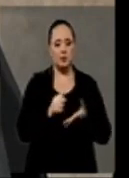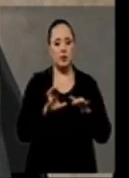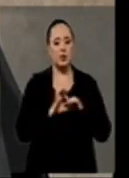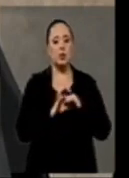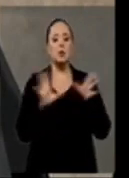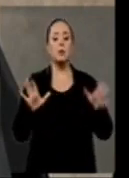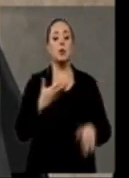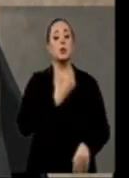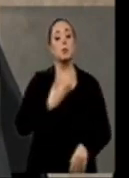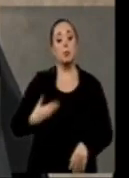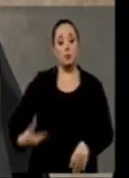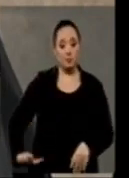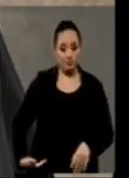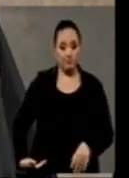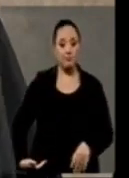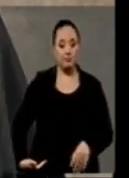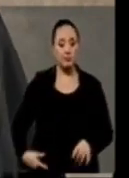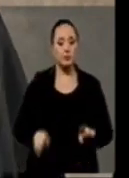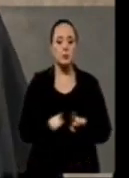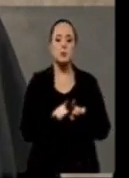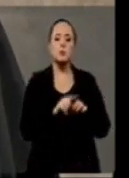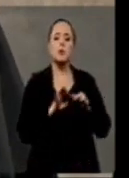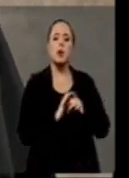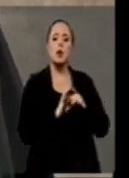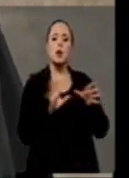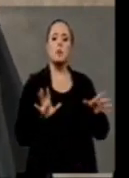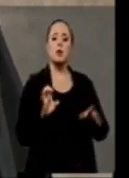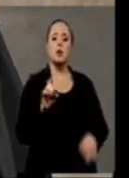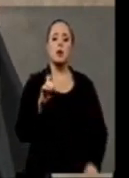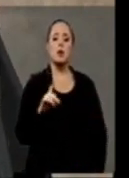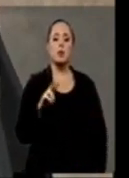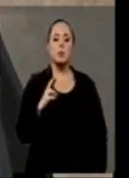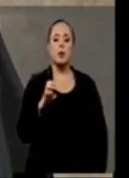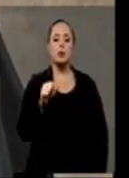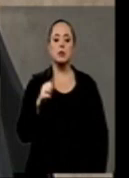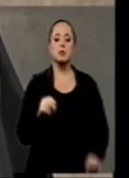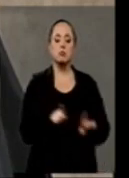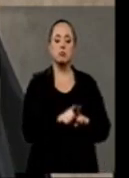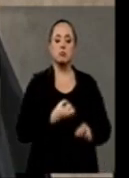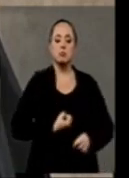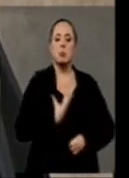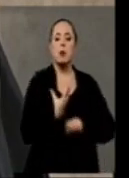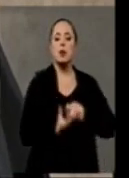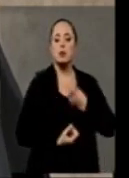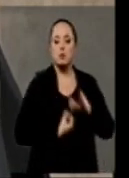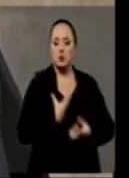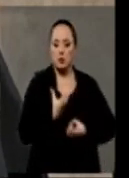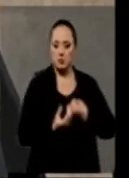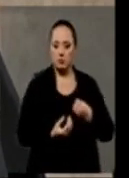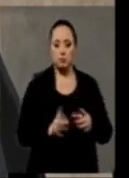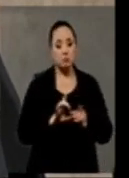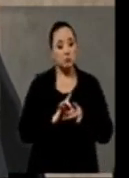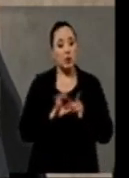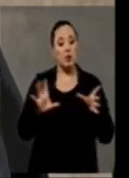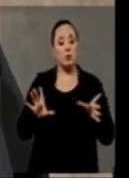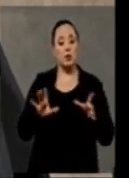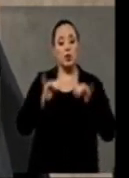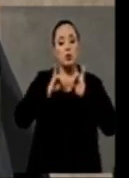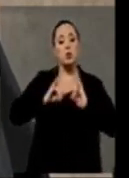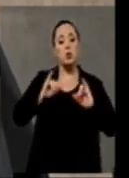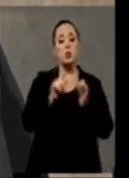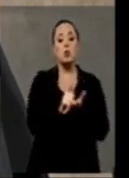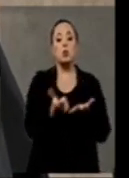públicas da liberdade de expressão e de manifestação da liberdade de imprensa